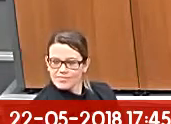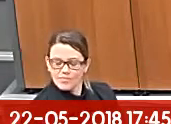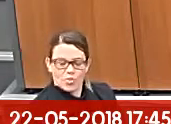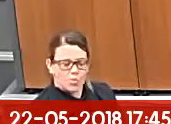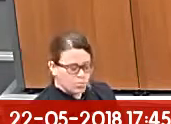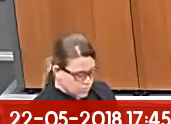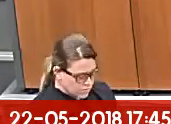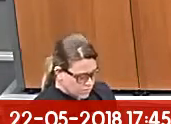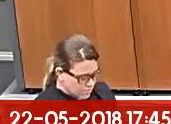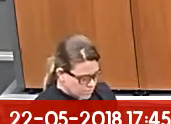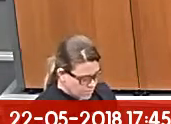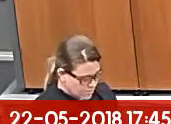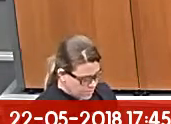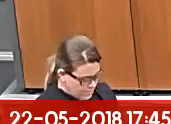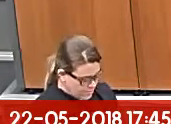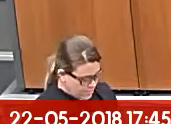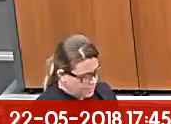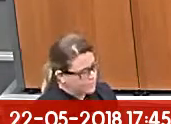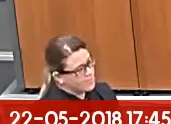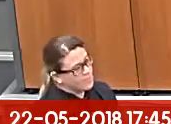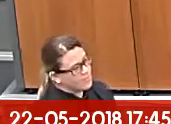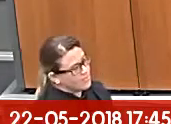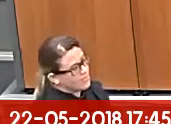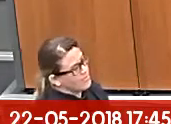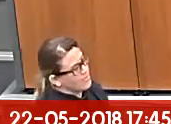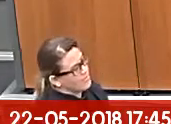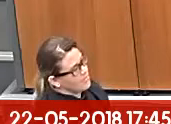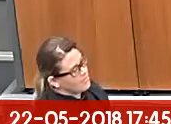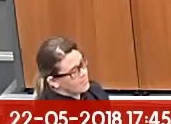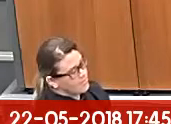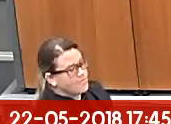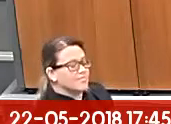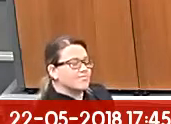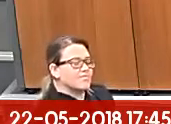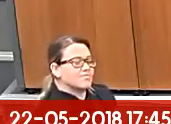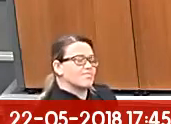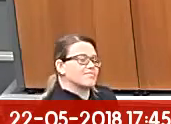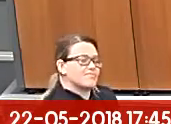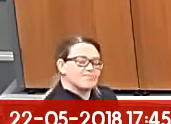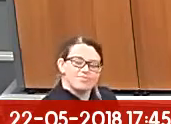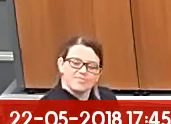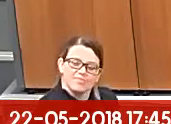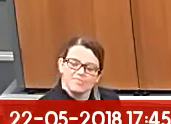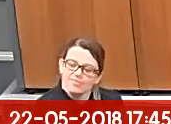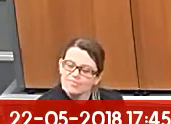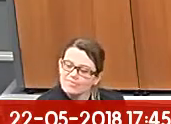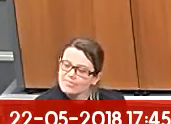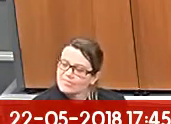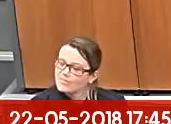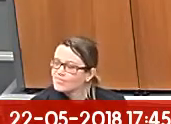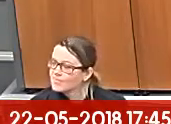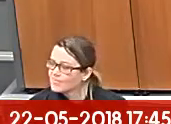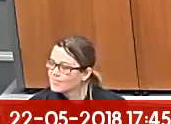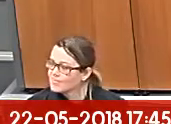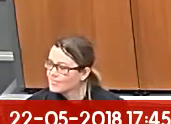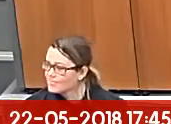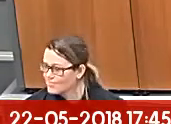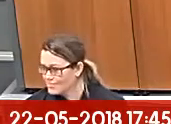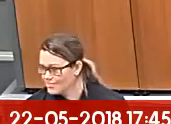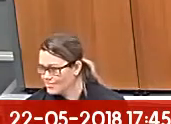está com disposição de trabalhar para ajudá-los. E nós